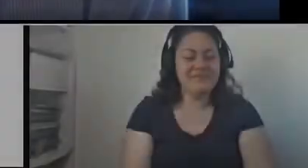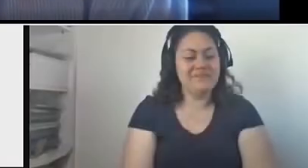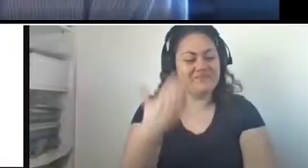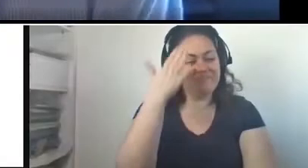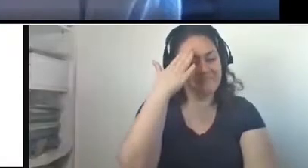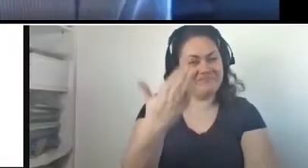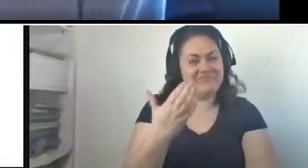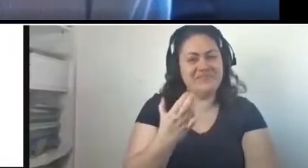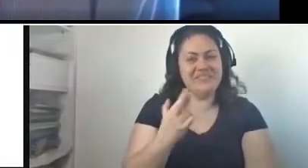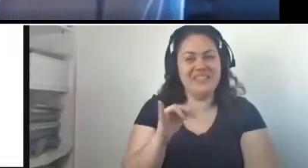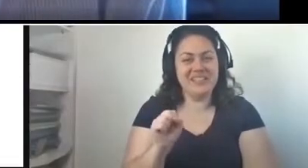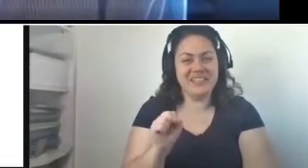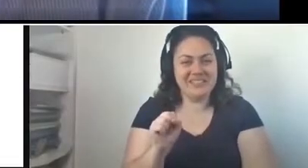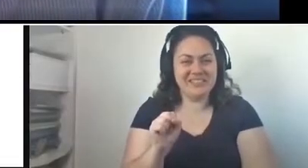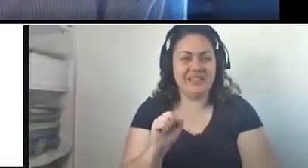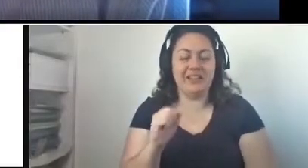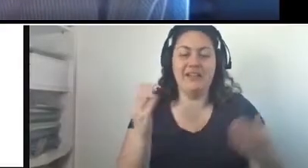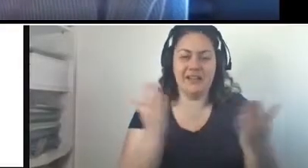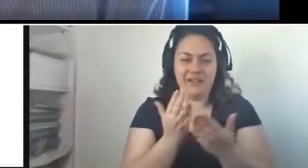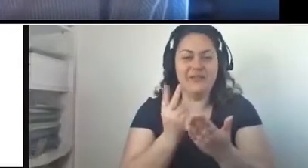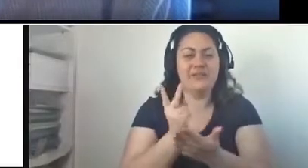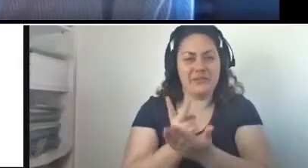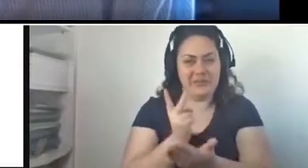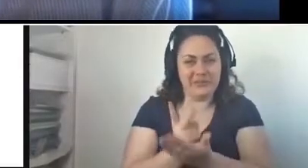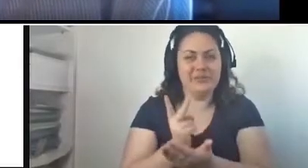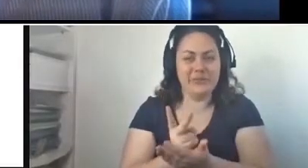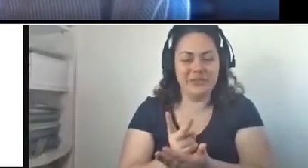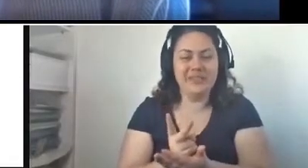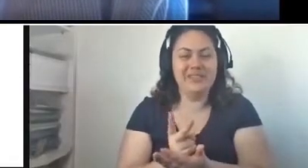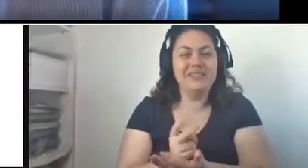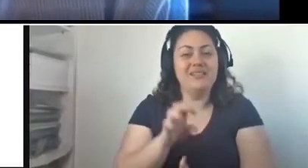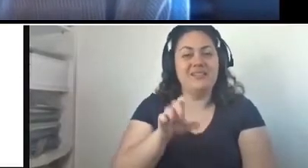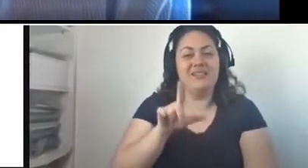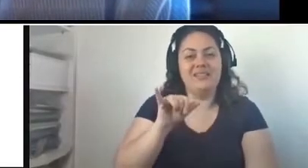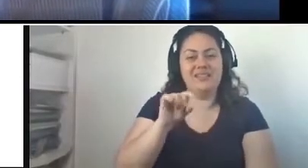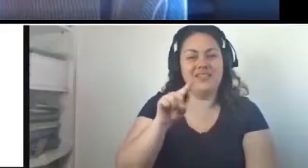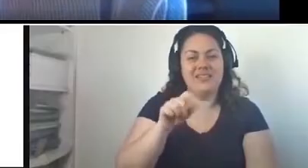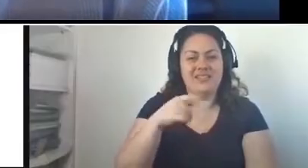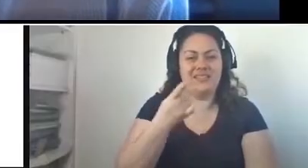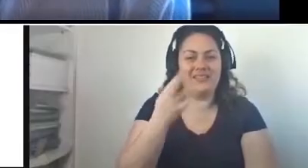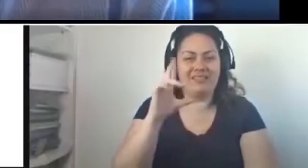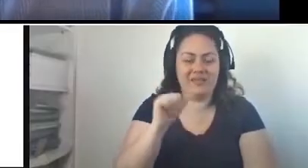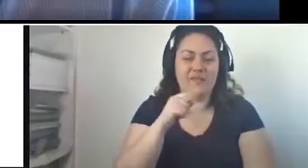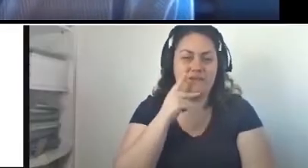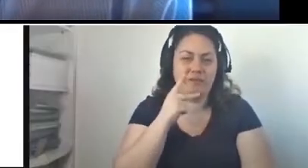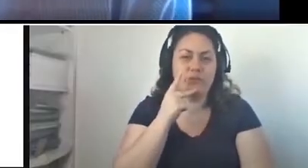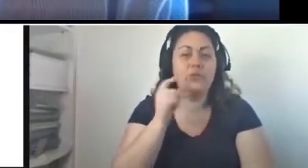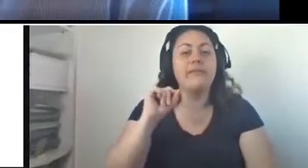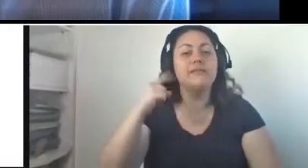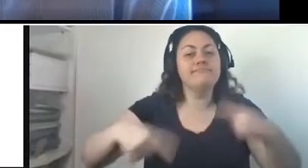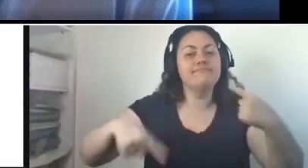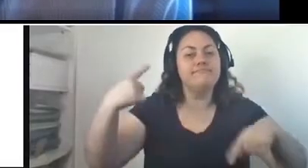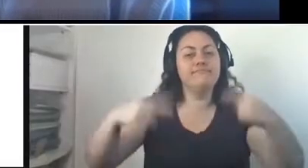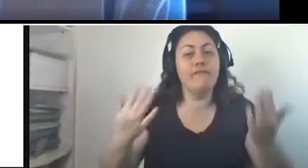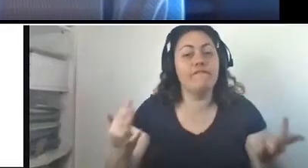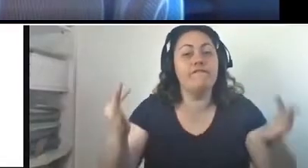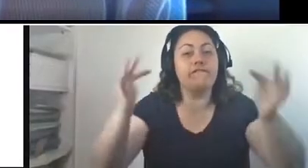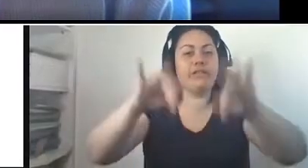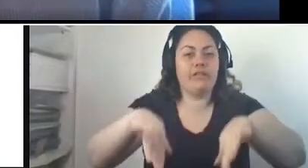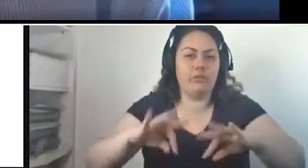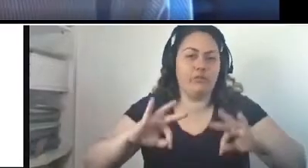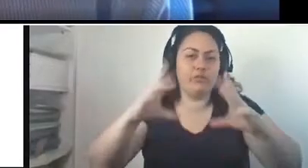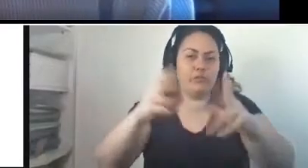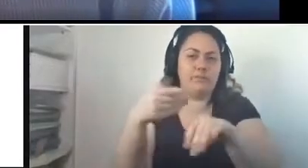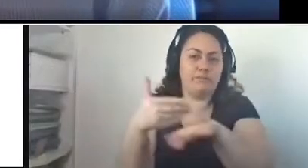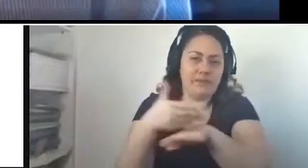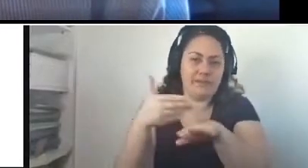Então, a gente vai dar sequência e, como a Elisandra comentou, a discussão vai ser ao final com todos participando.